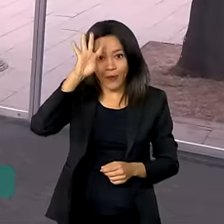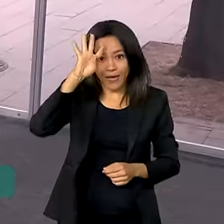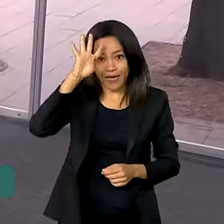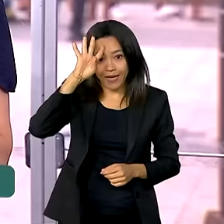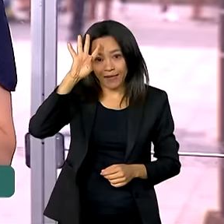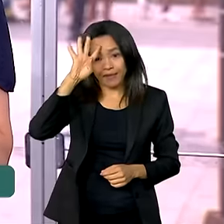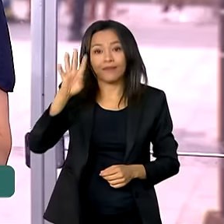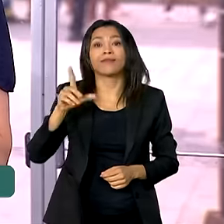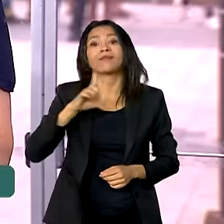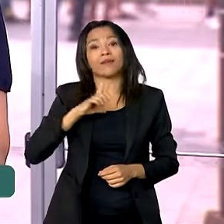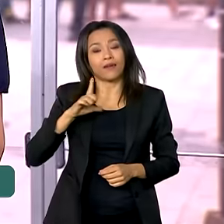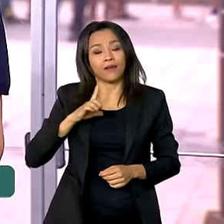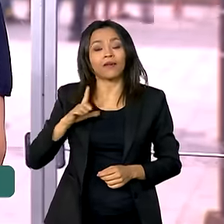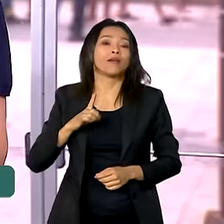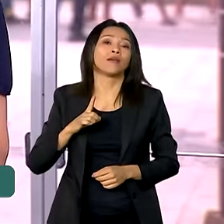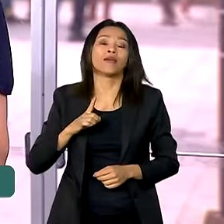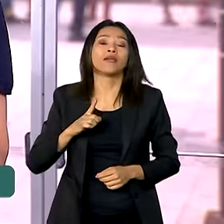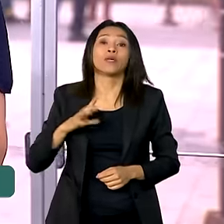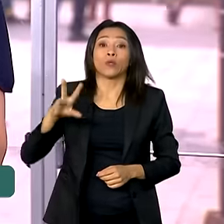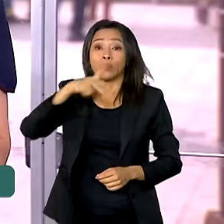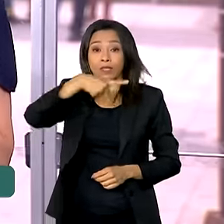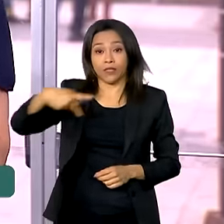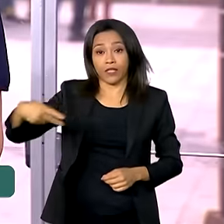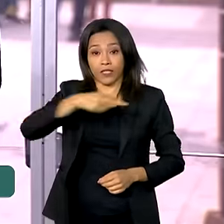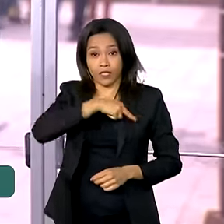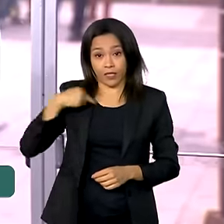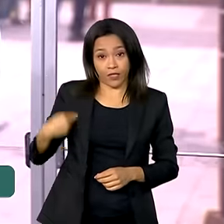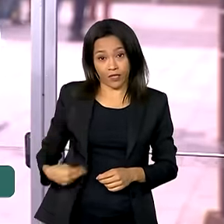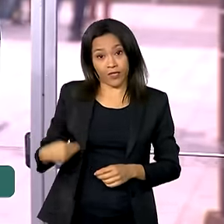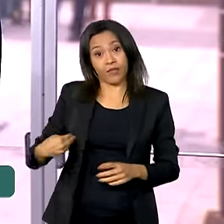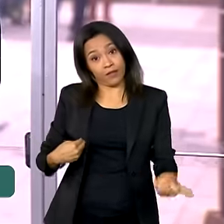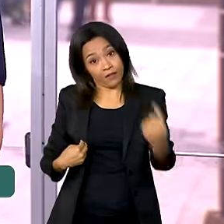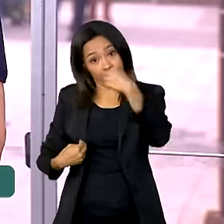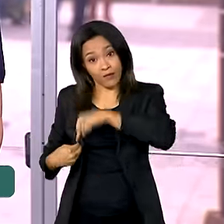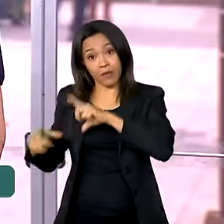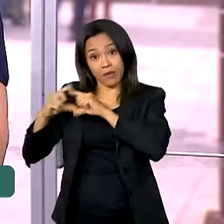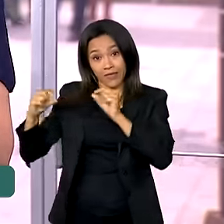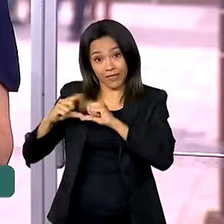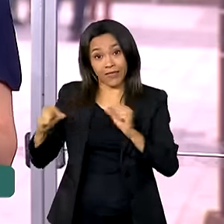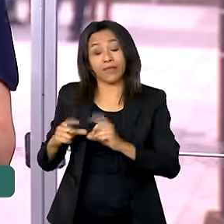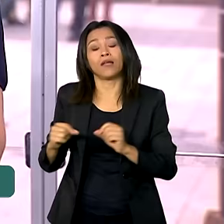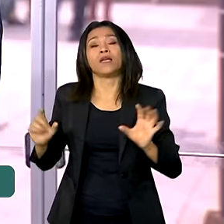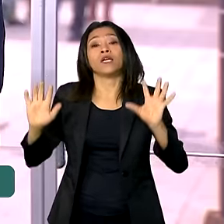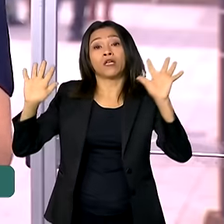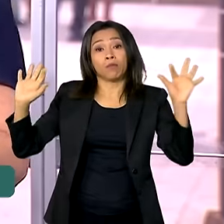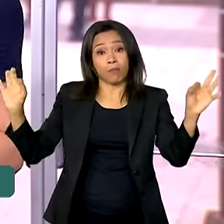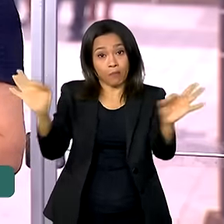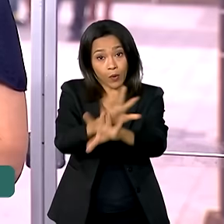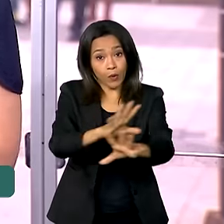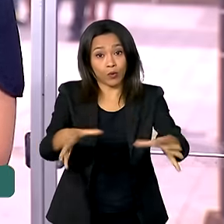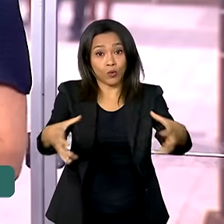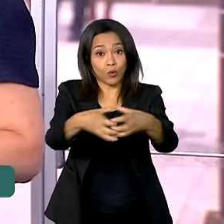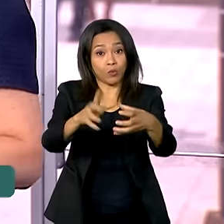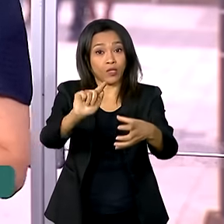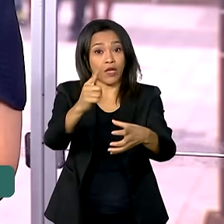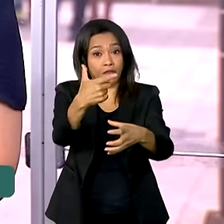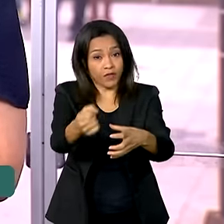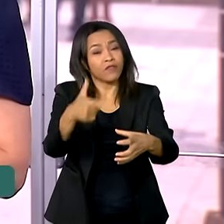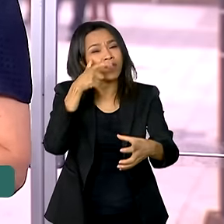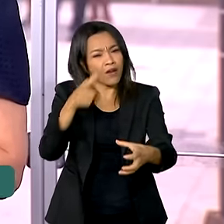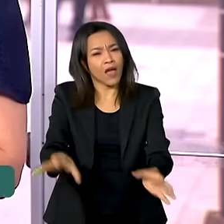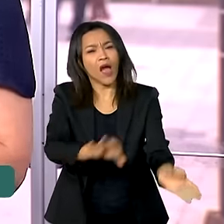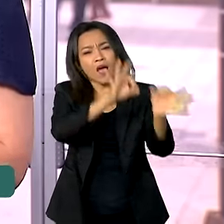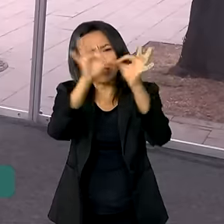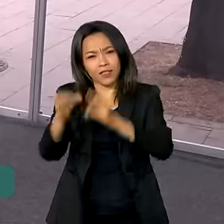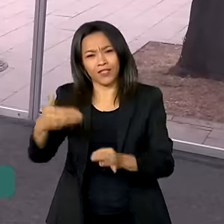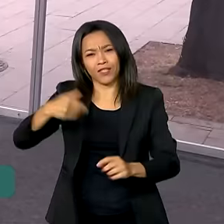então tem o presidente chinês em Brasília e você acompanha, claro, também, quando acabar o G20, você acompanha essa cobertura também pelo canal